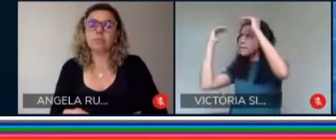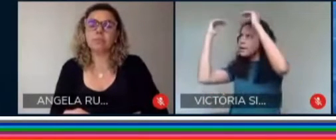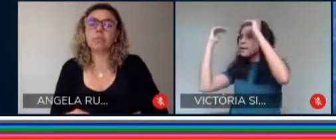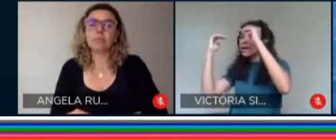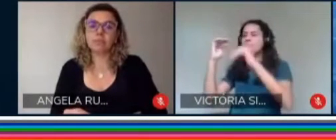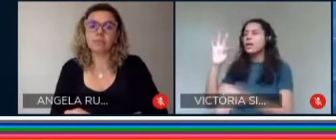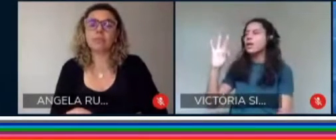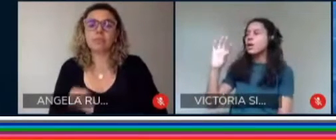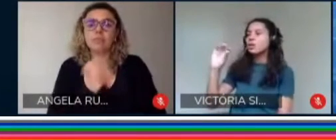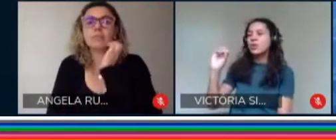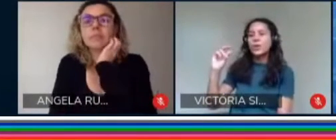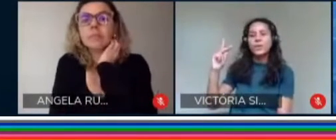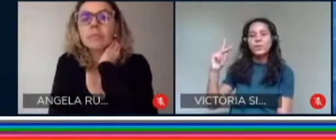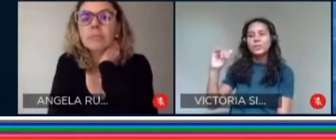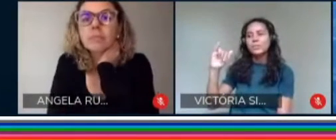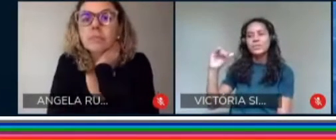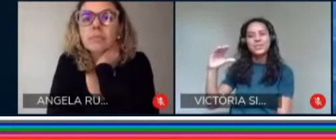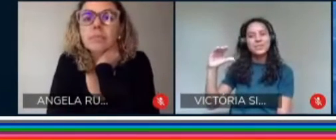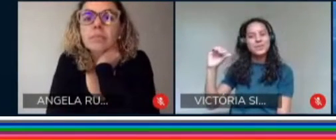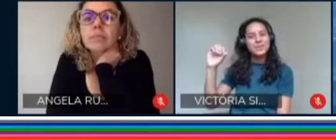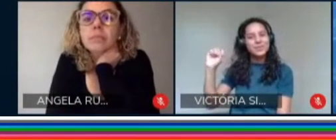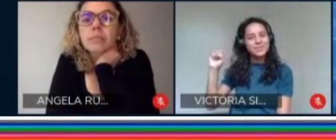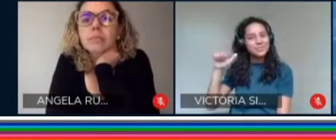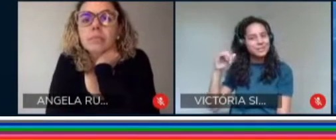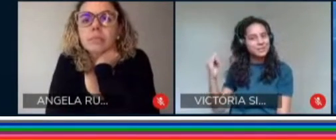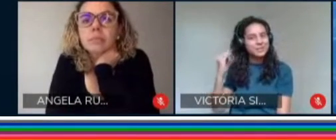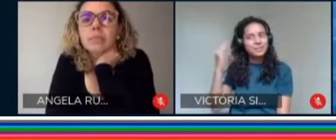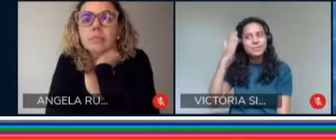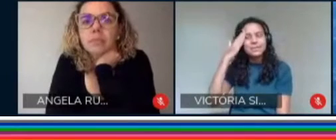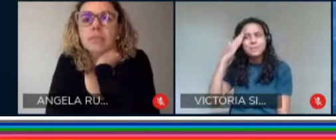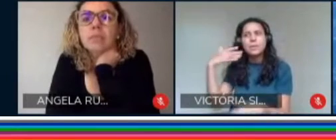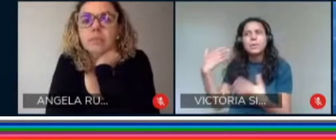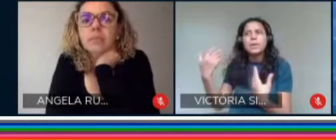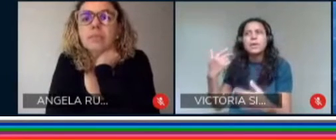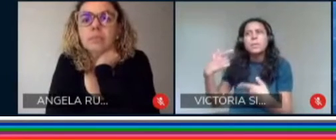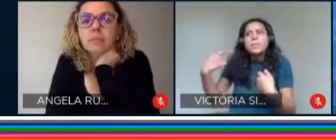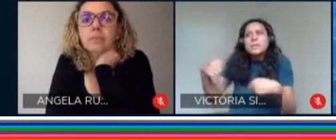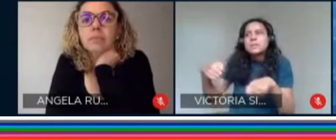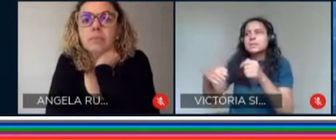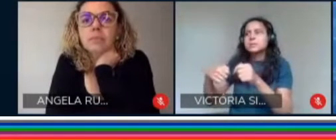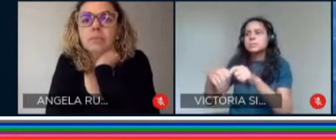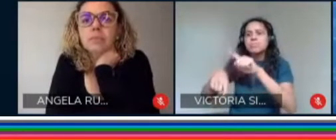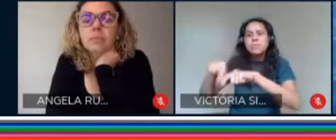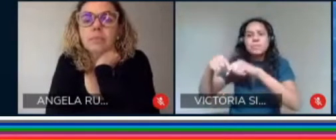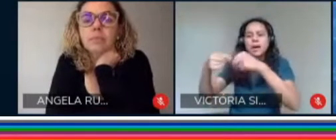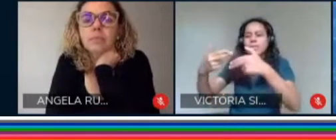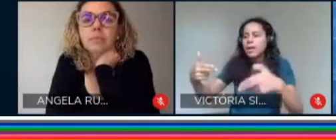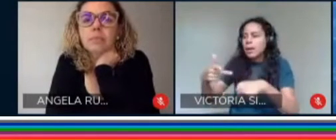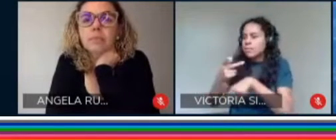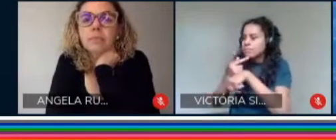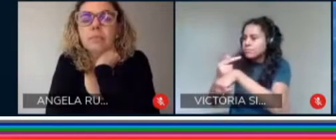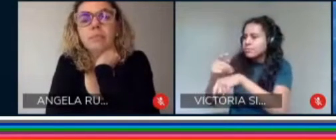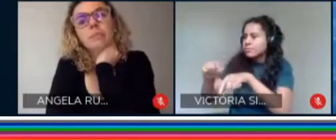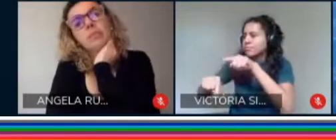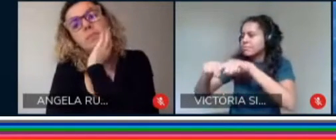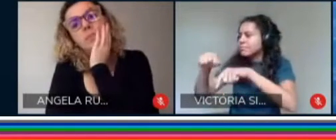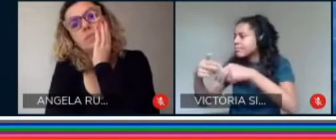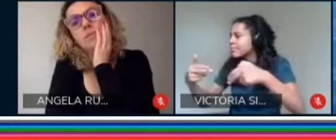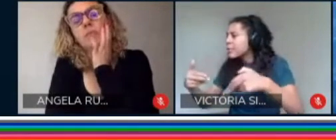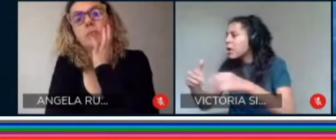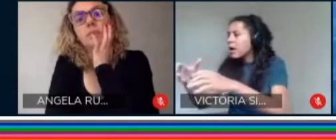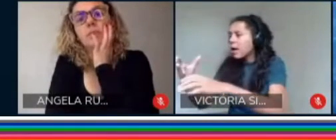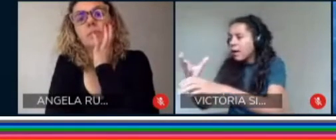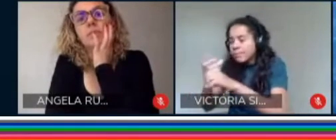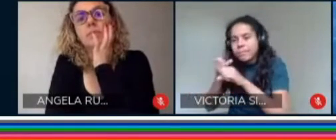a minha revisão de literatura, né? Então, isso pode ser um bom recurso, desde que não nos prenda e não engesse